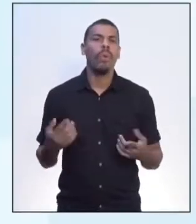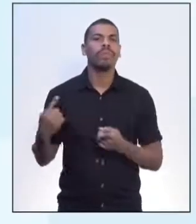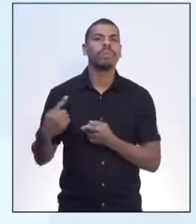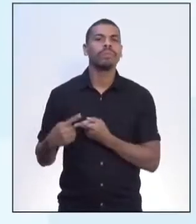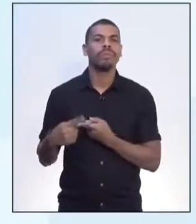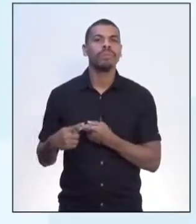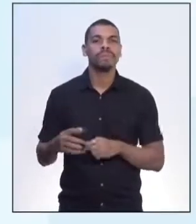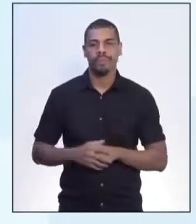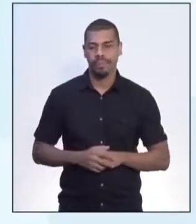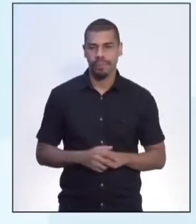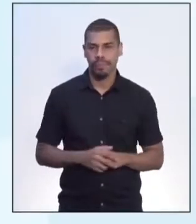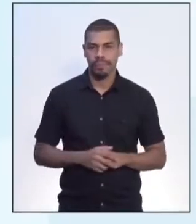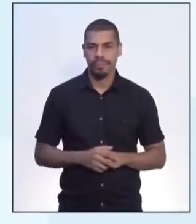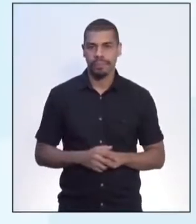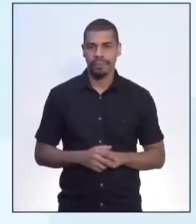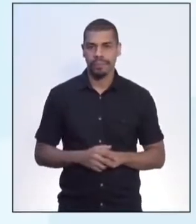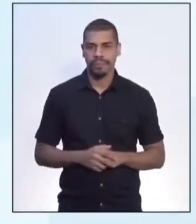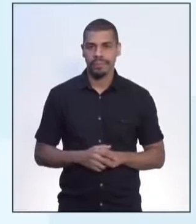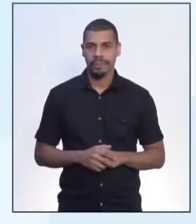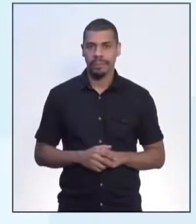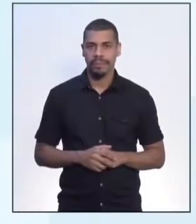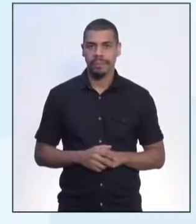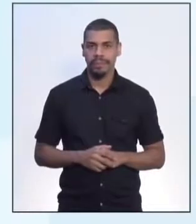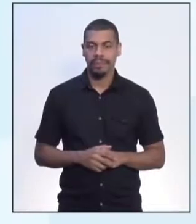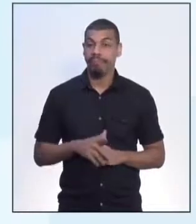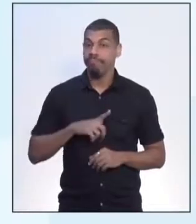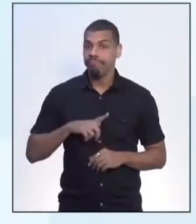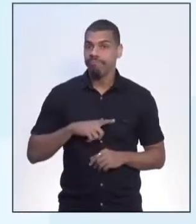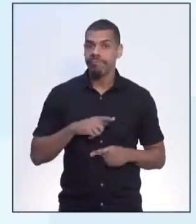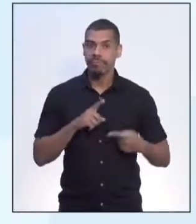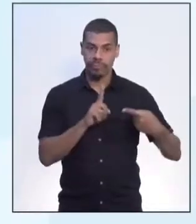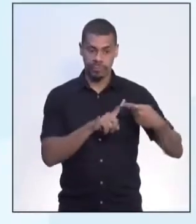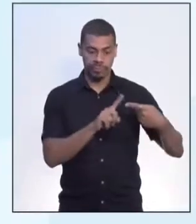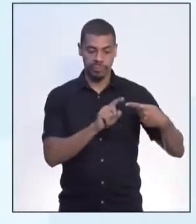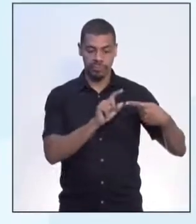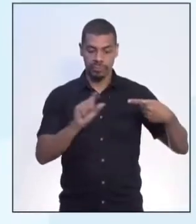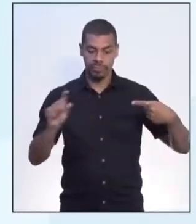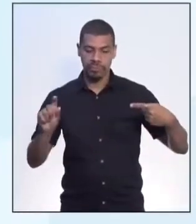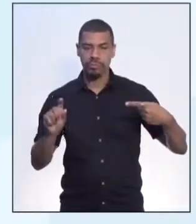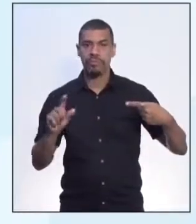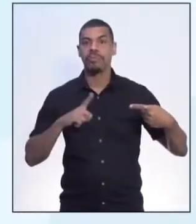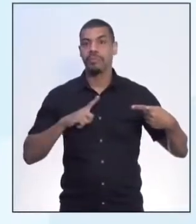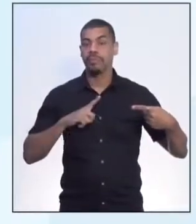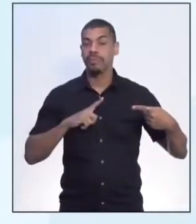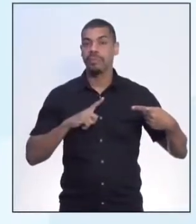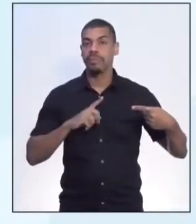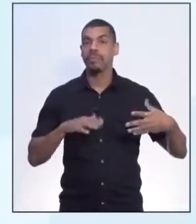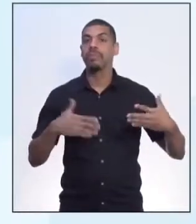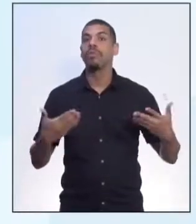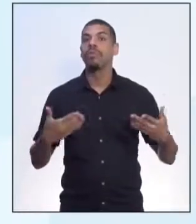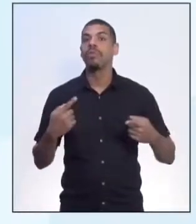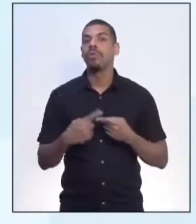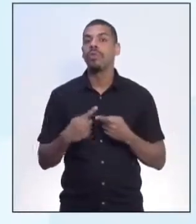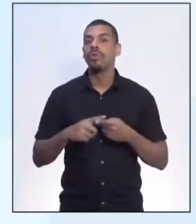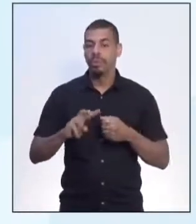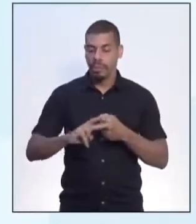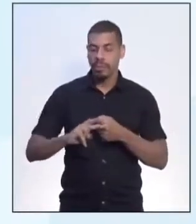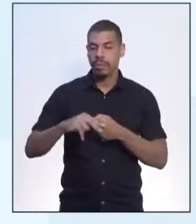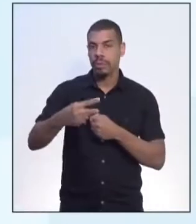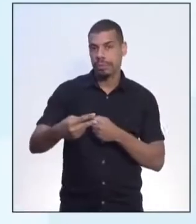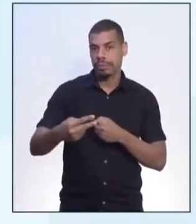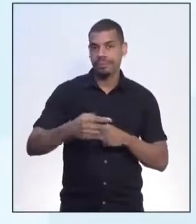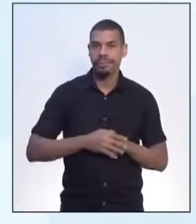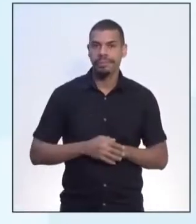causa? I have football class. Então, eu tenho a primeira oração, eu tenho uma causa e atrás eu tenho uma consequência, um